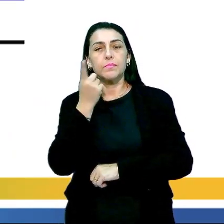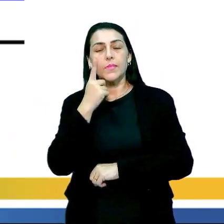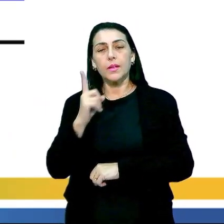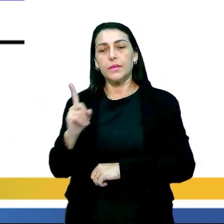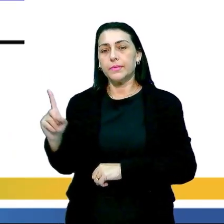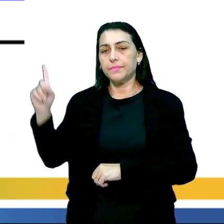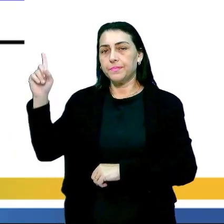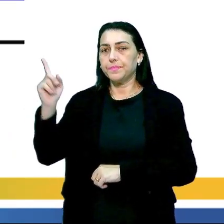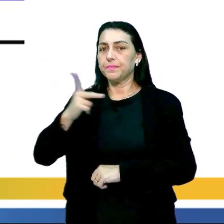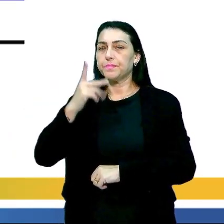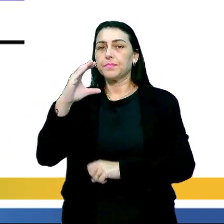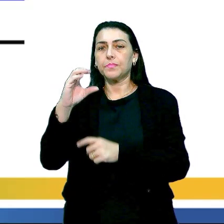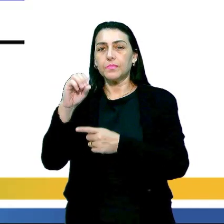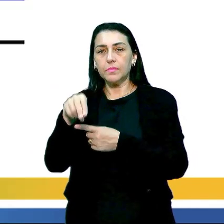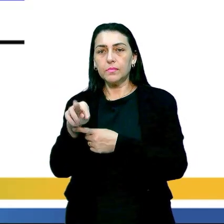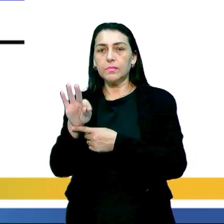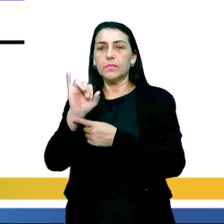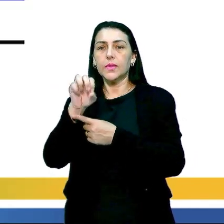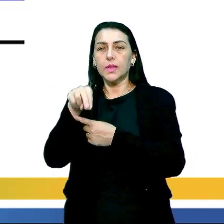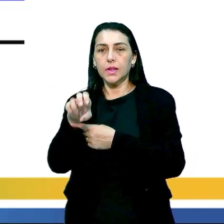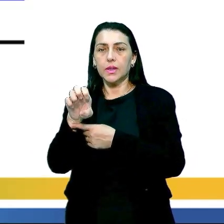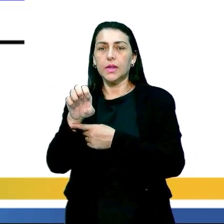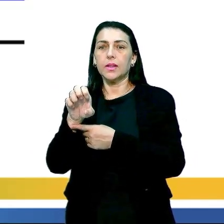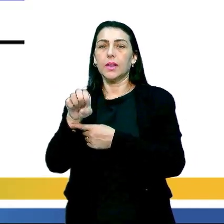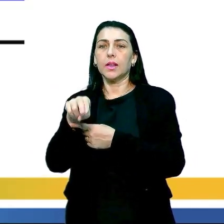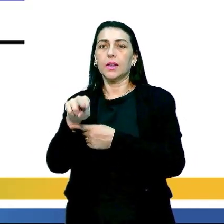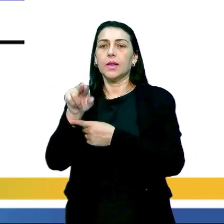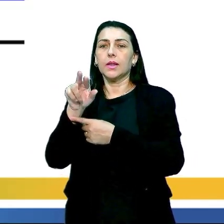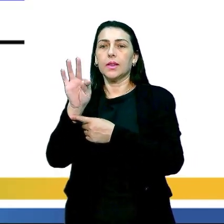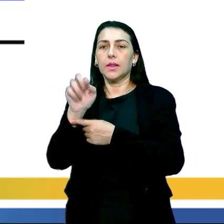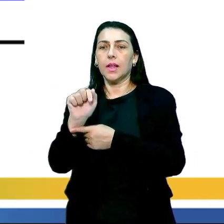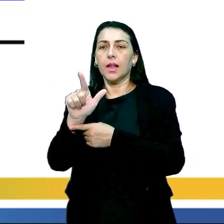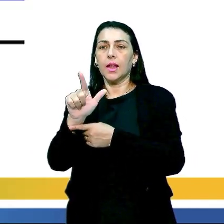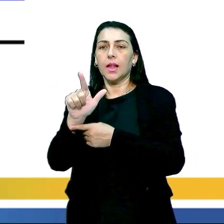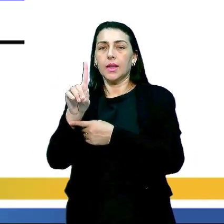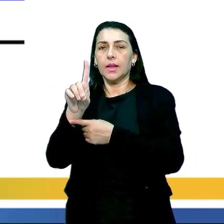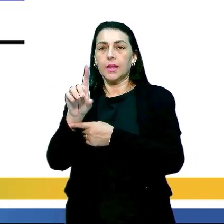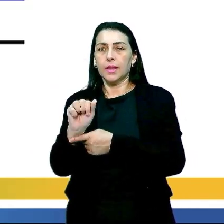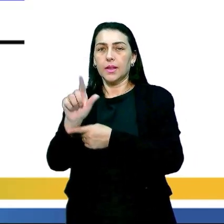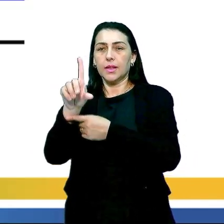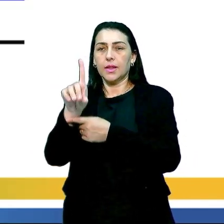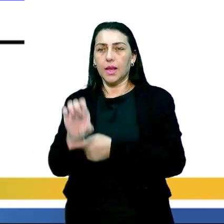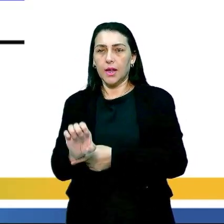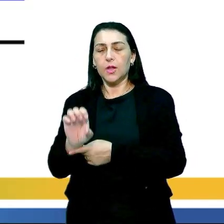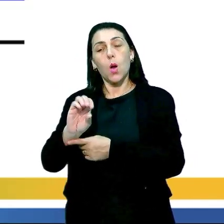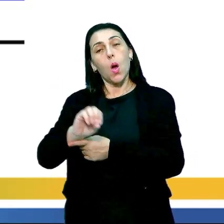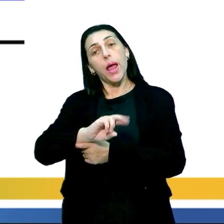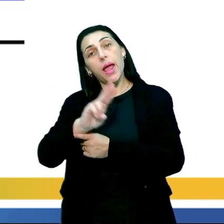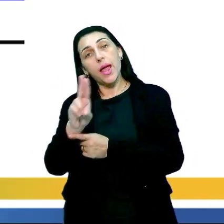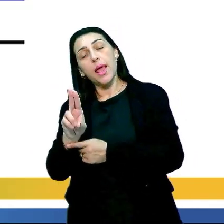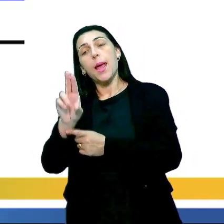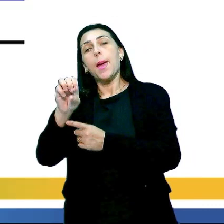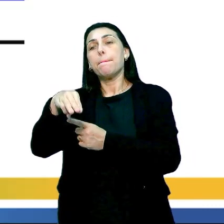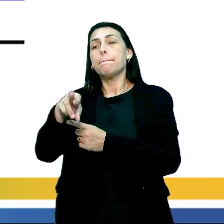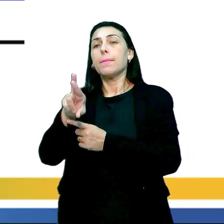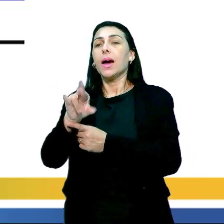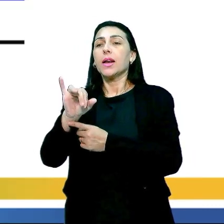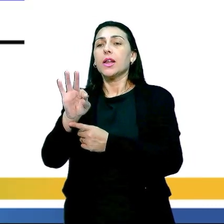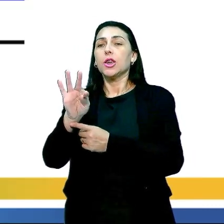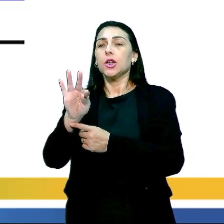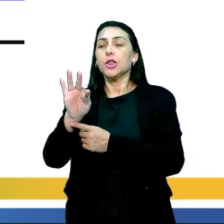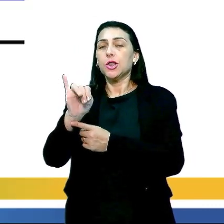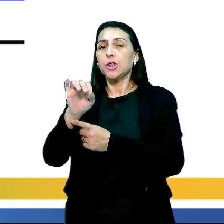Bem, quando a gente fala continentalidade e maritimidade, outra coisa que a gente não pode de forma alguma é confundir,